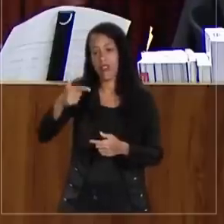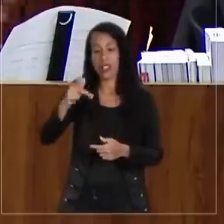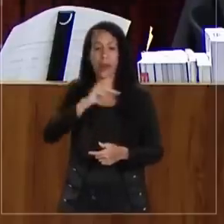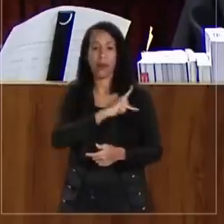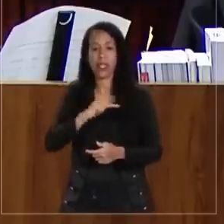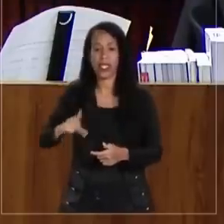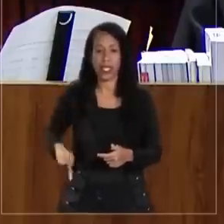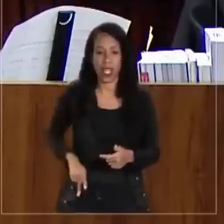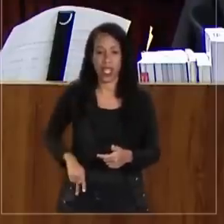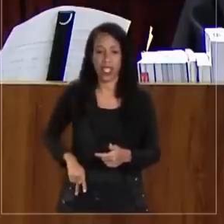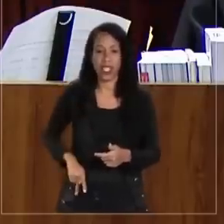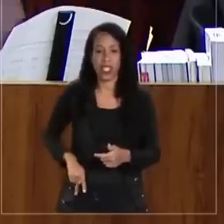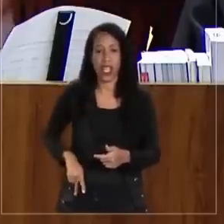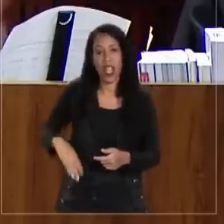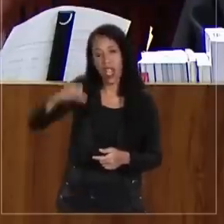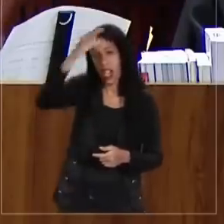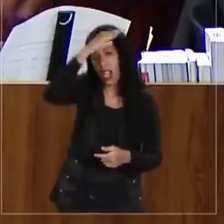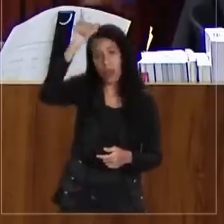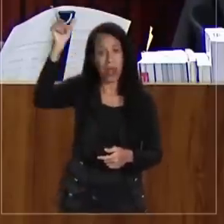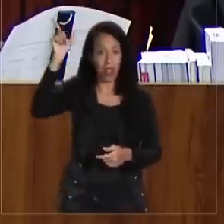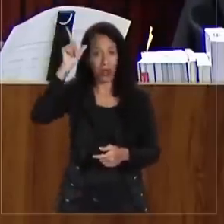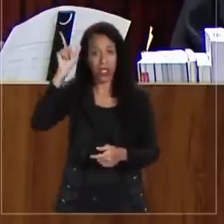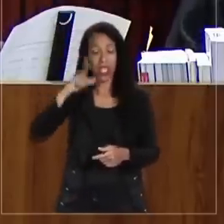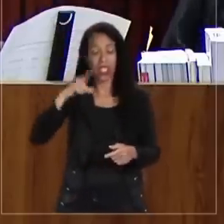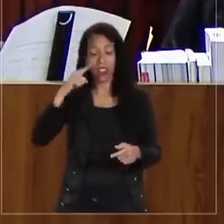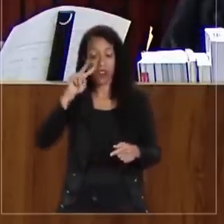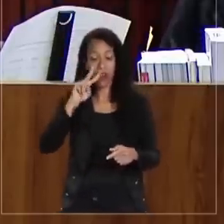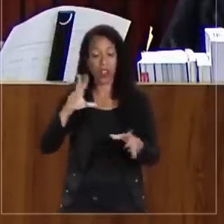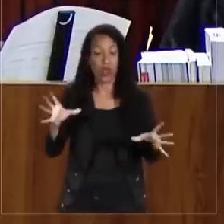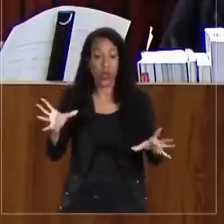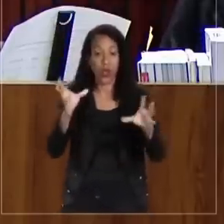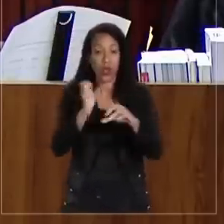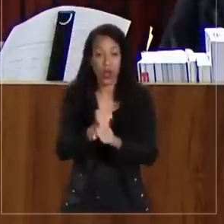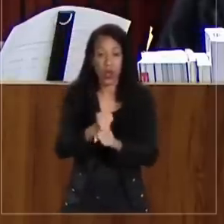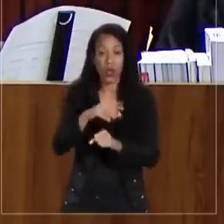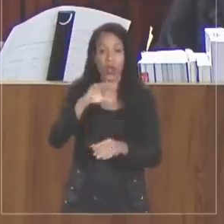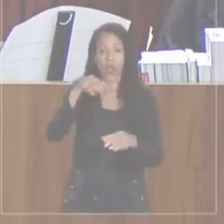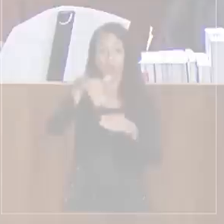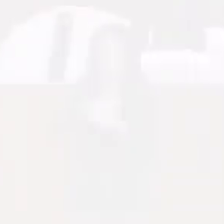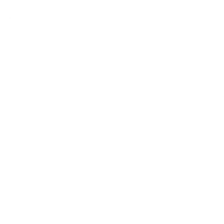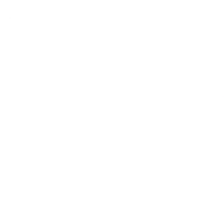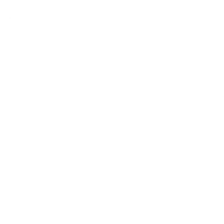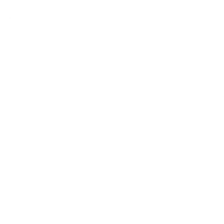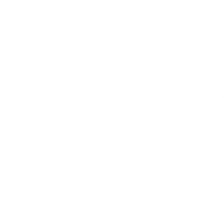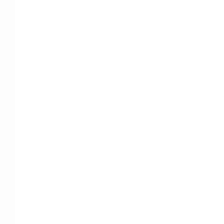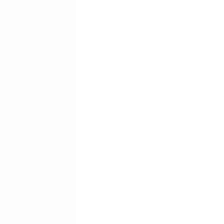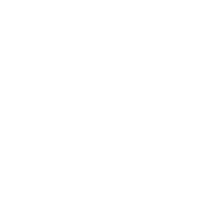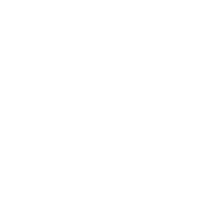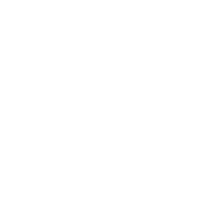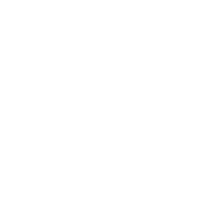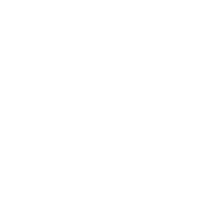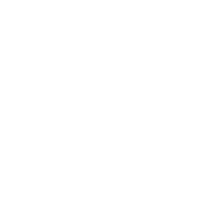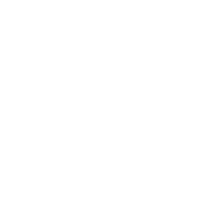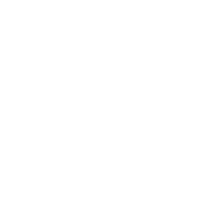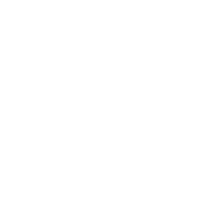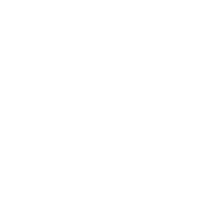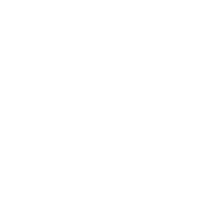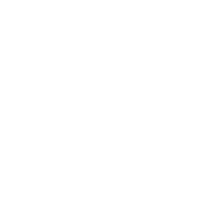ministra Carmen Lúcia, que acompanhou integralmente o eminente ministro relator. Passo a palavra ao...